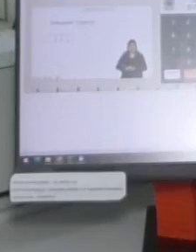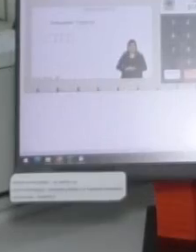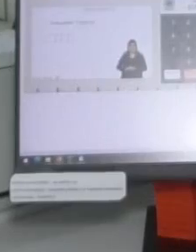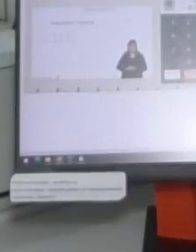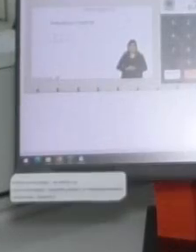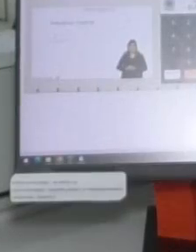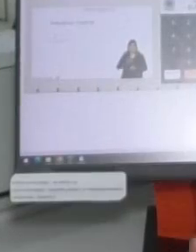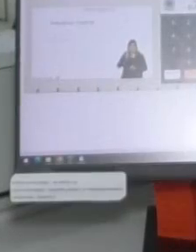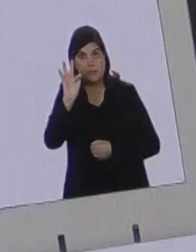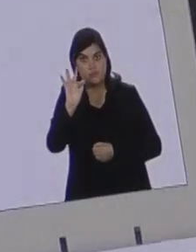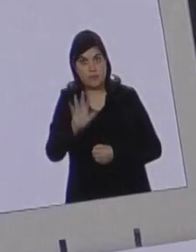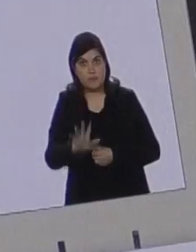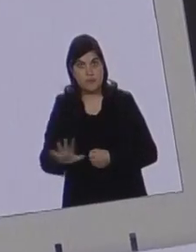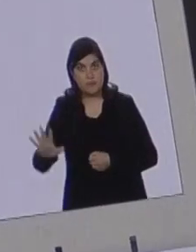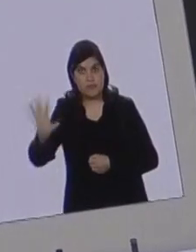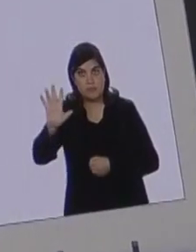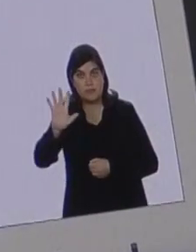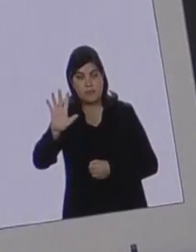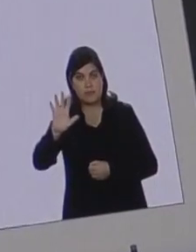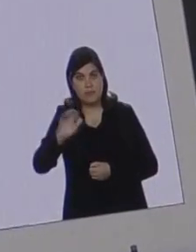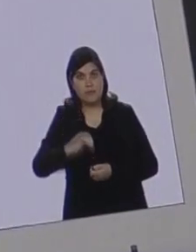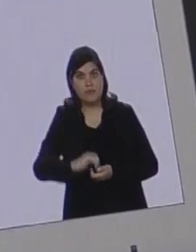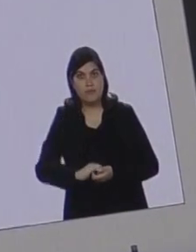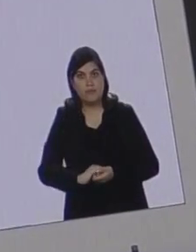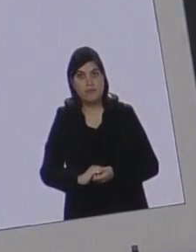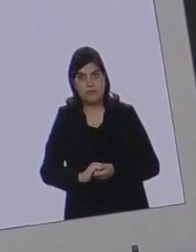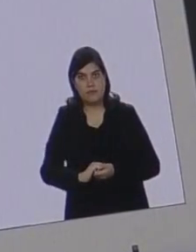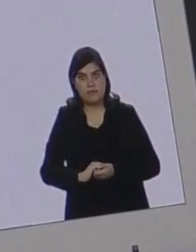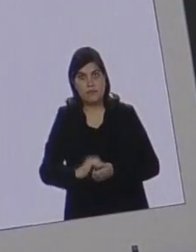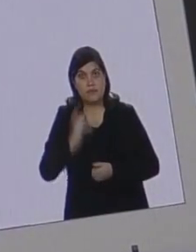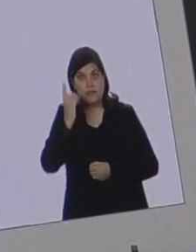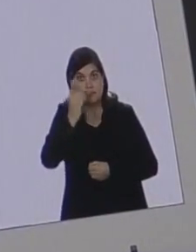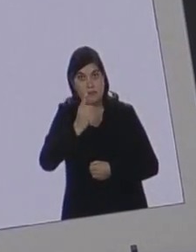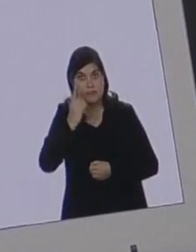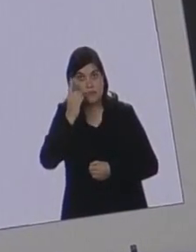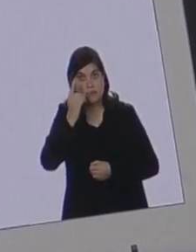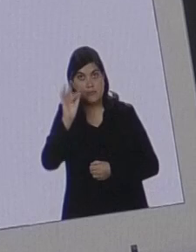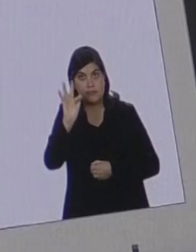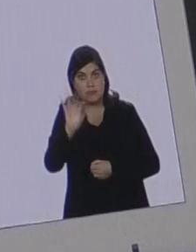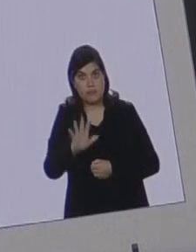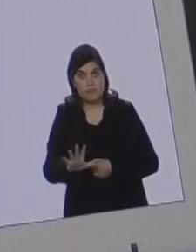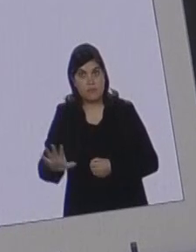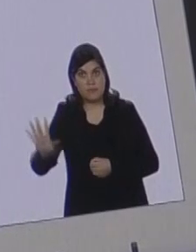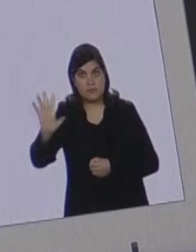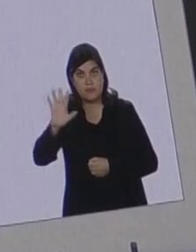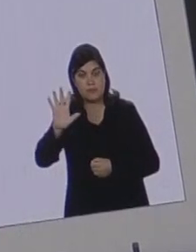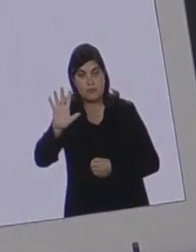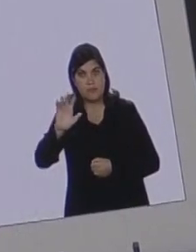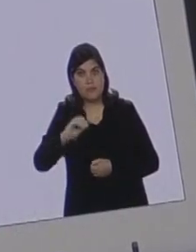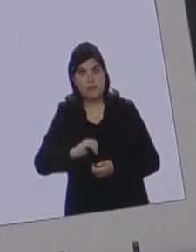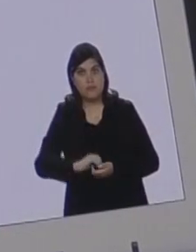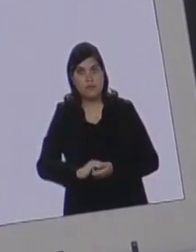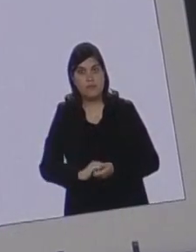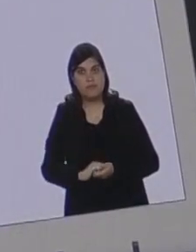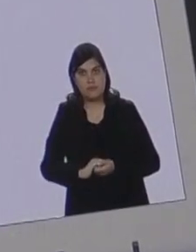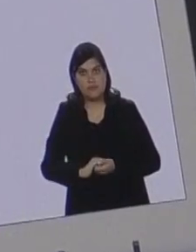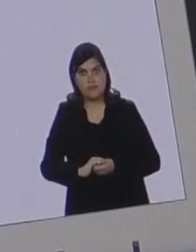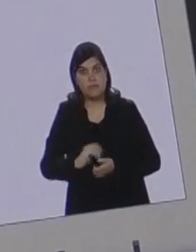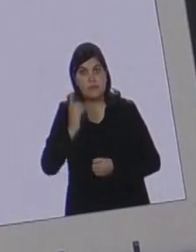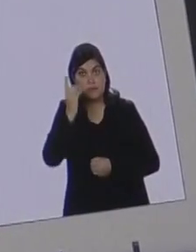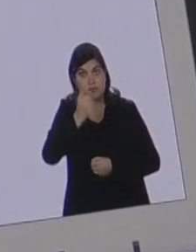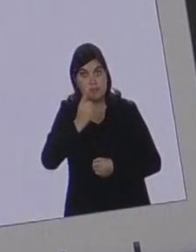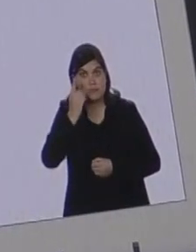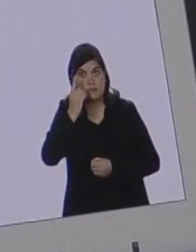serão preenchidos o simulador ajuda a reduzir o tempo para votar e possui candidatos fictícios para o